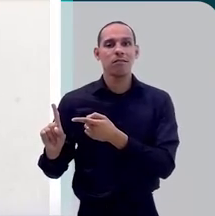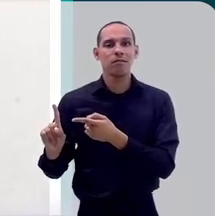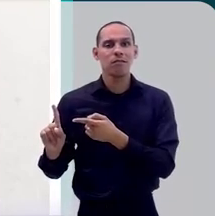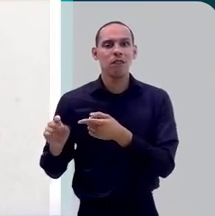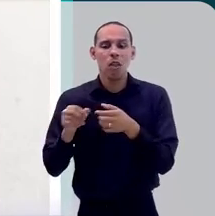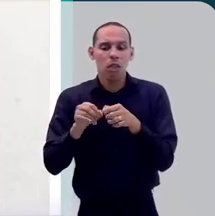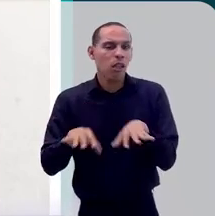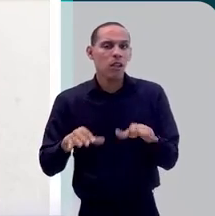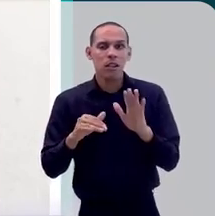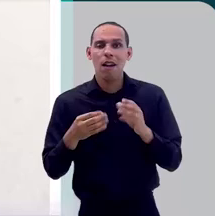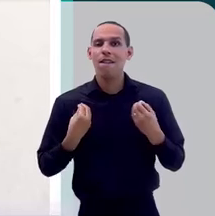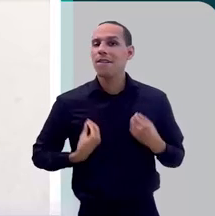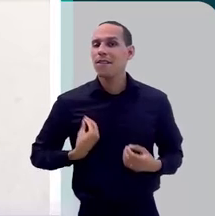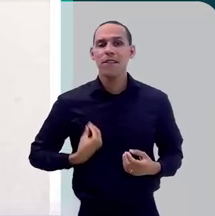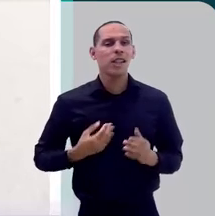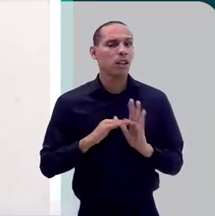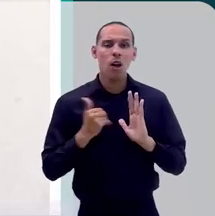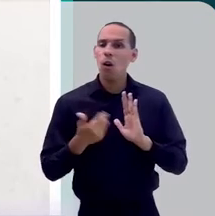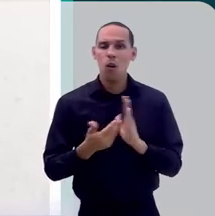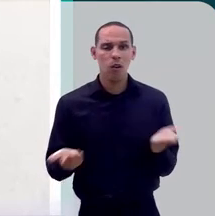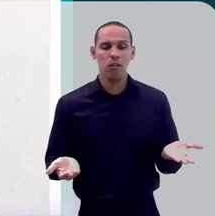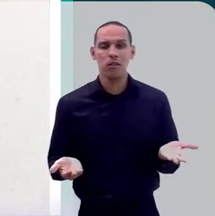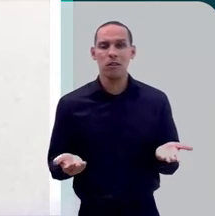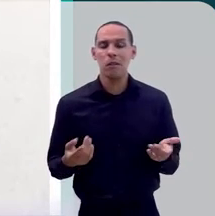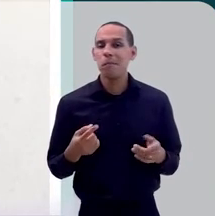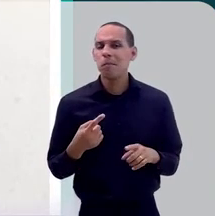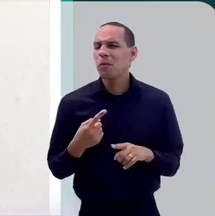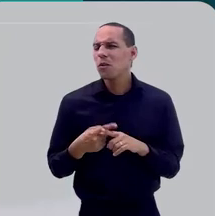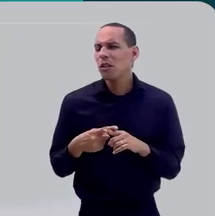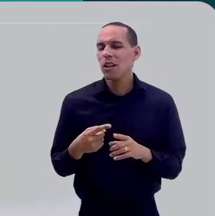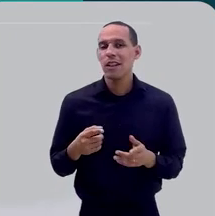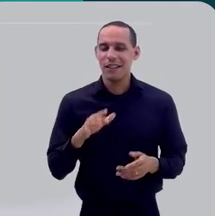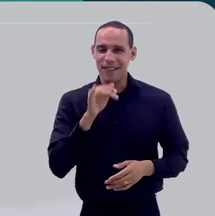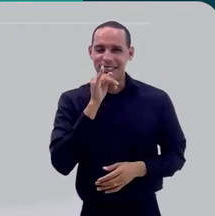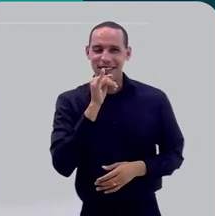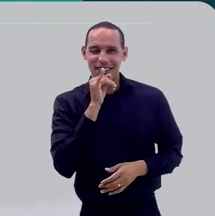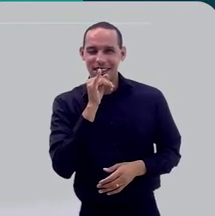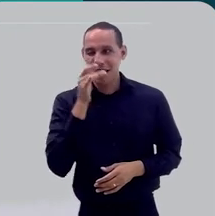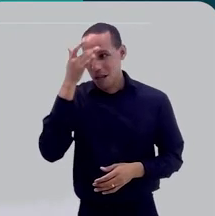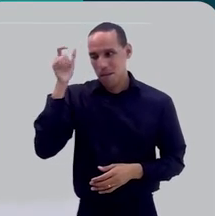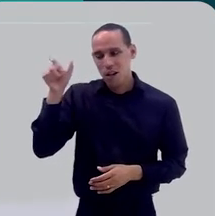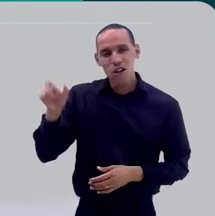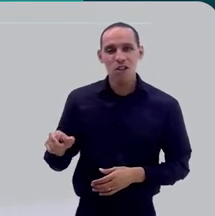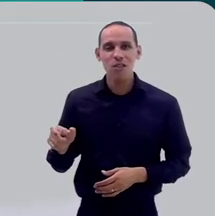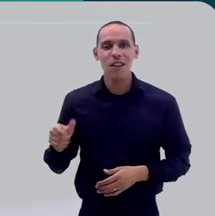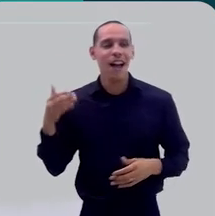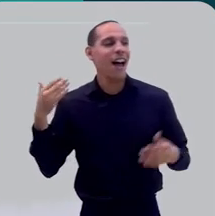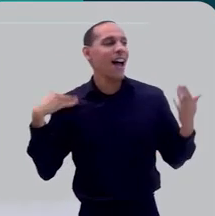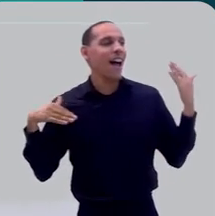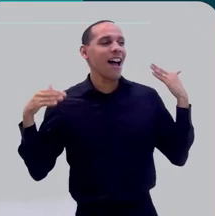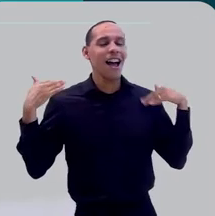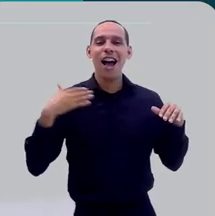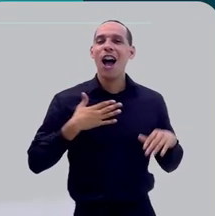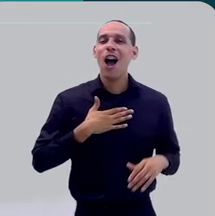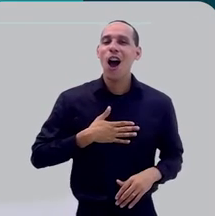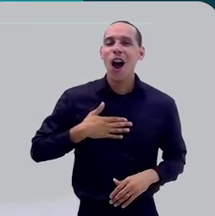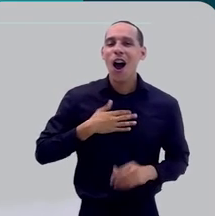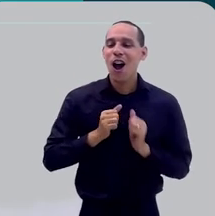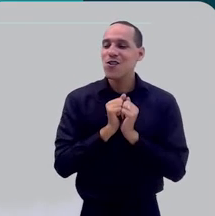prejudicada para a vida como um todo. Porque vamos dizer que a pessoa gosta de sair com amigos, a